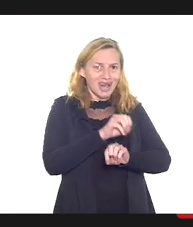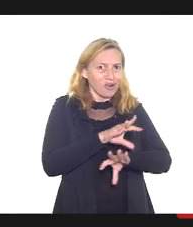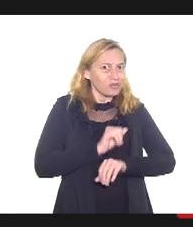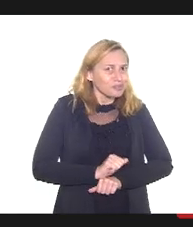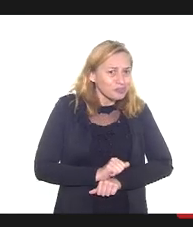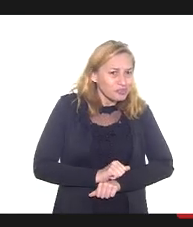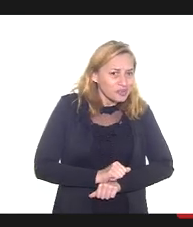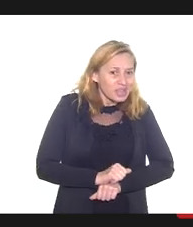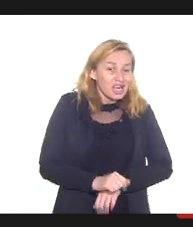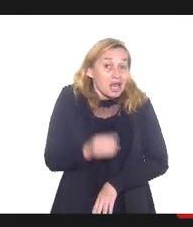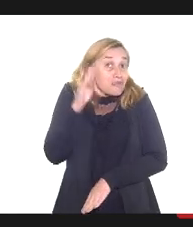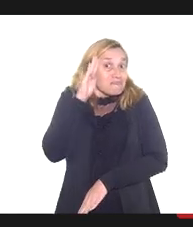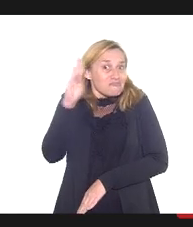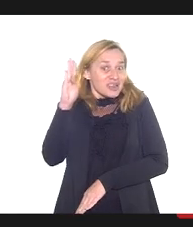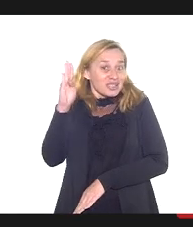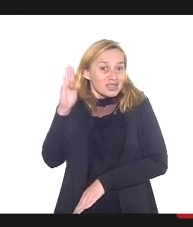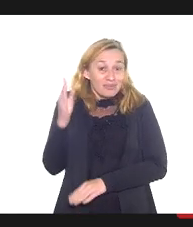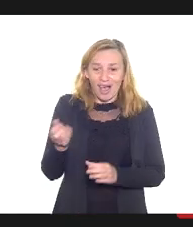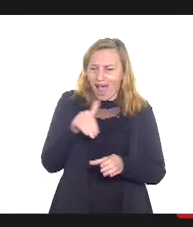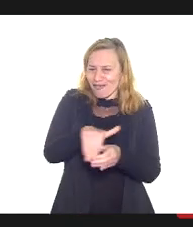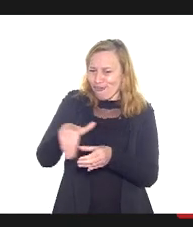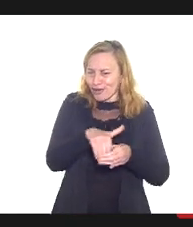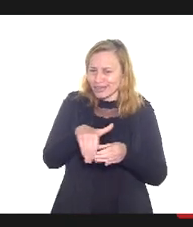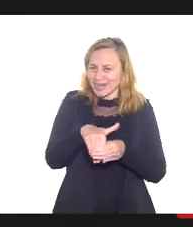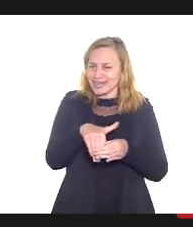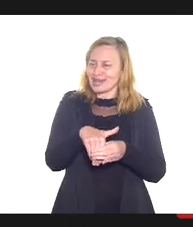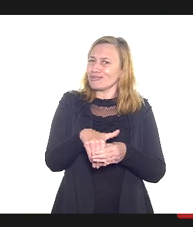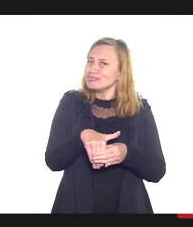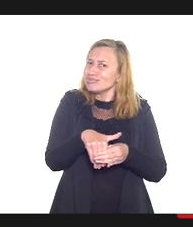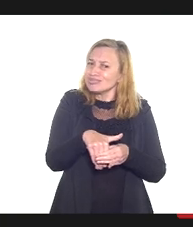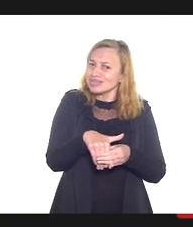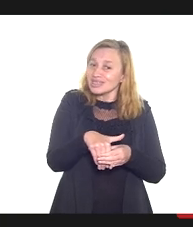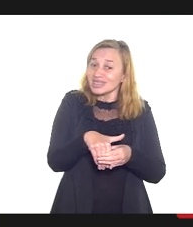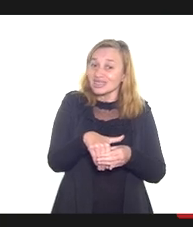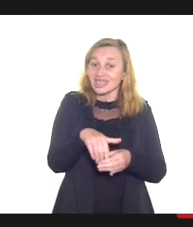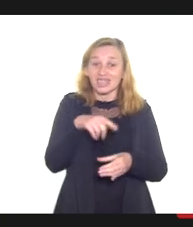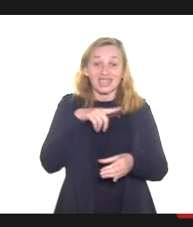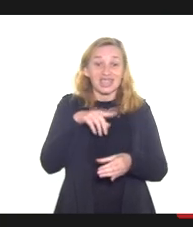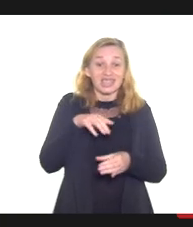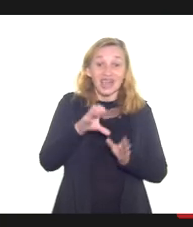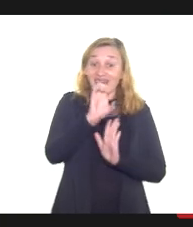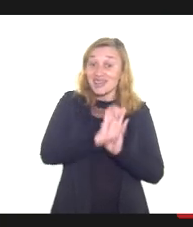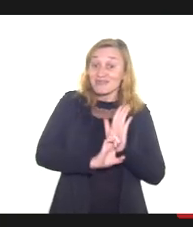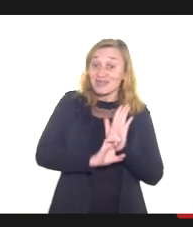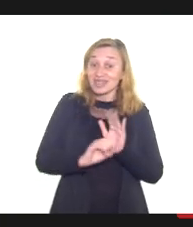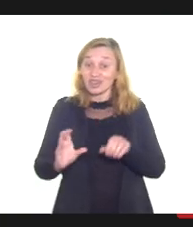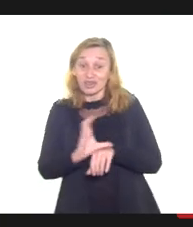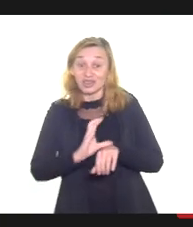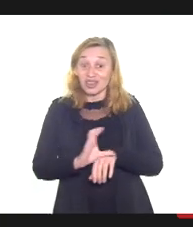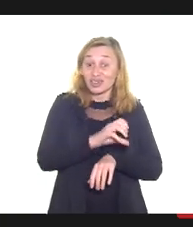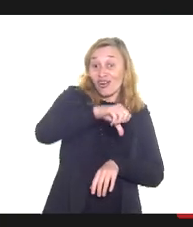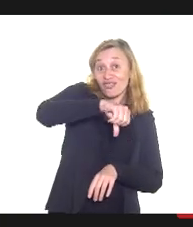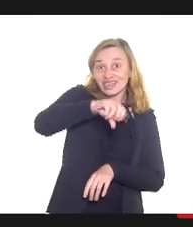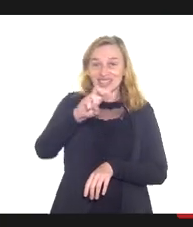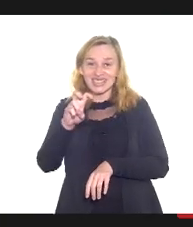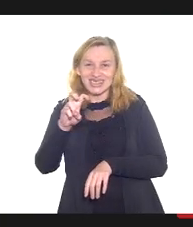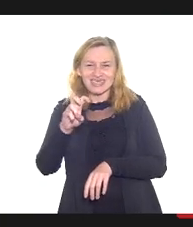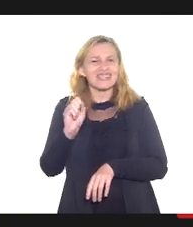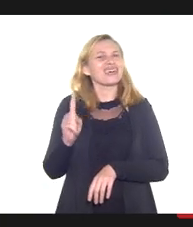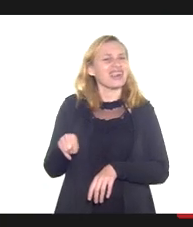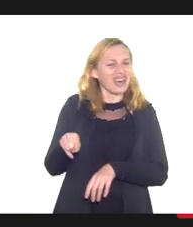sobre principalmente a votação máxima, que foi a emenda constitucional 95, que